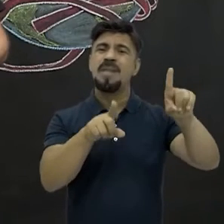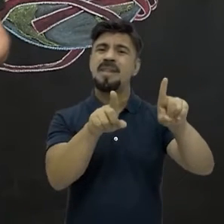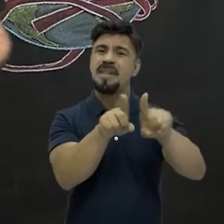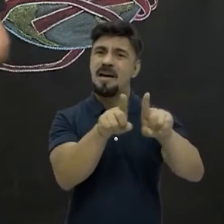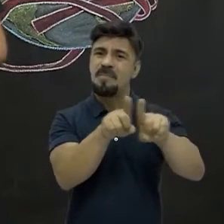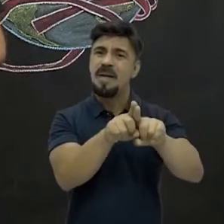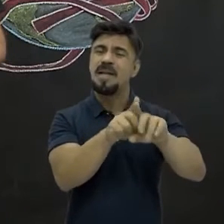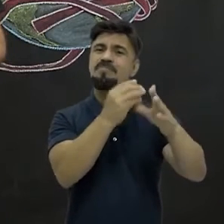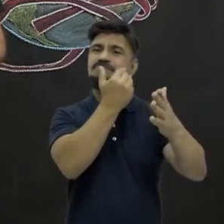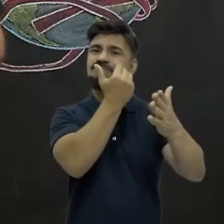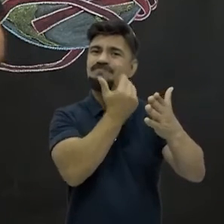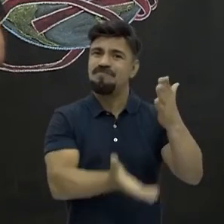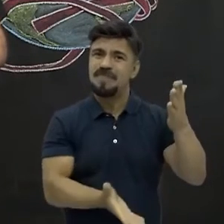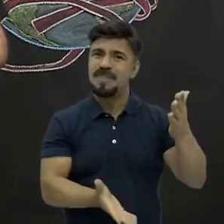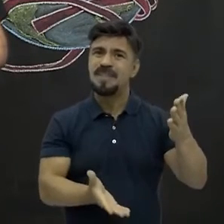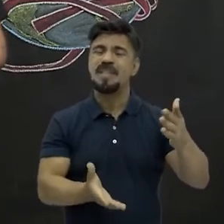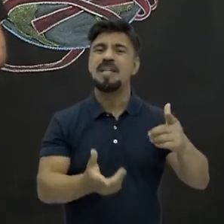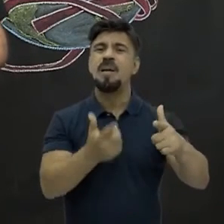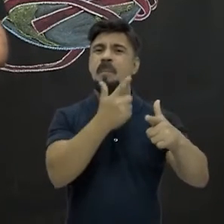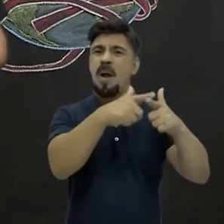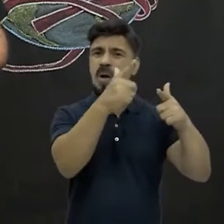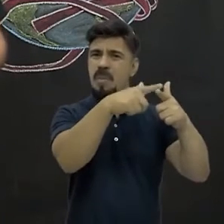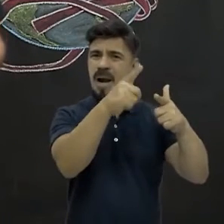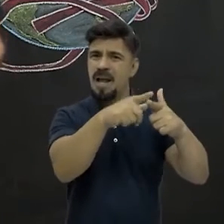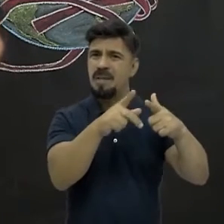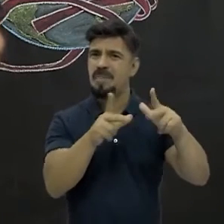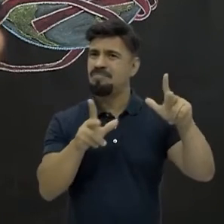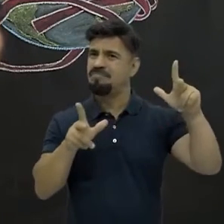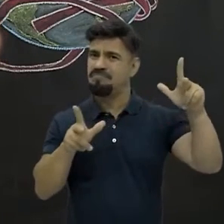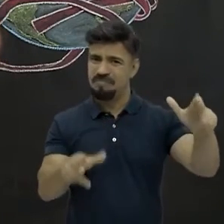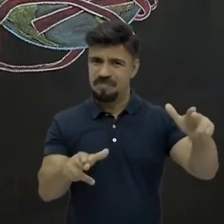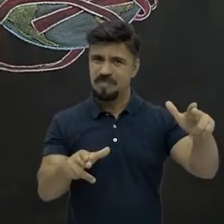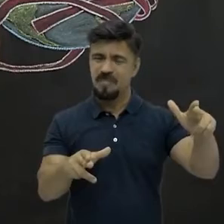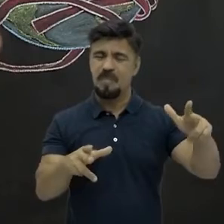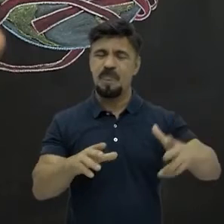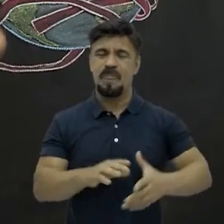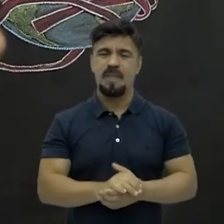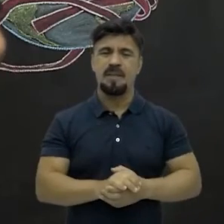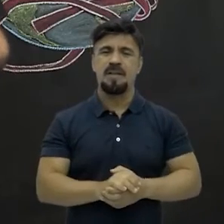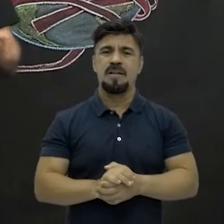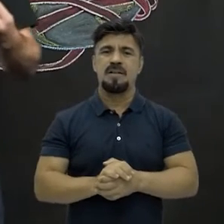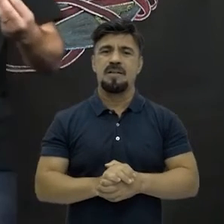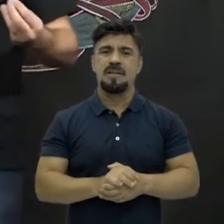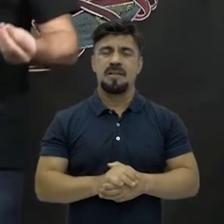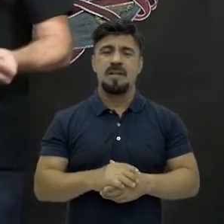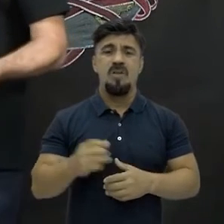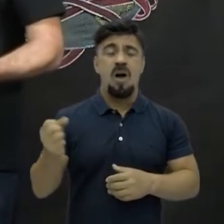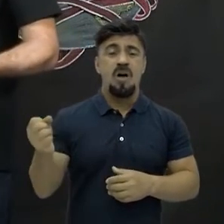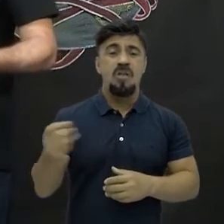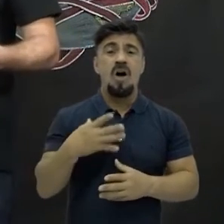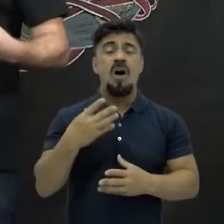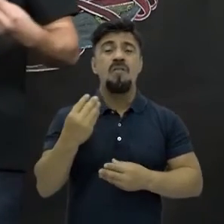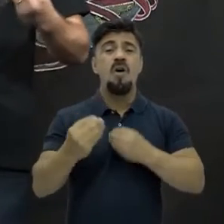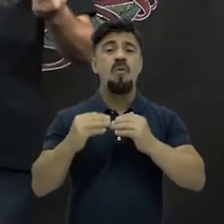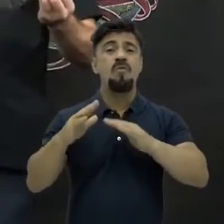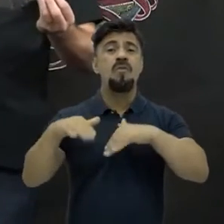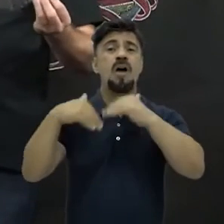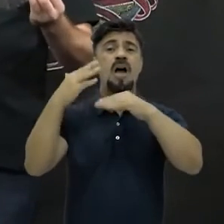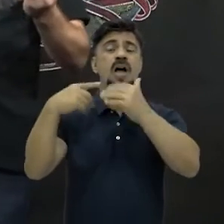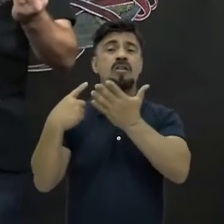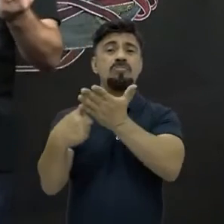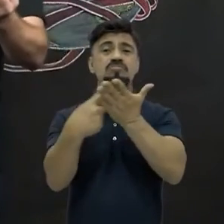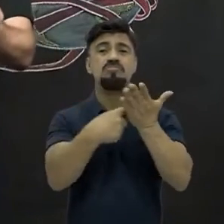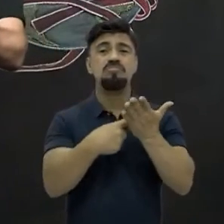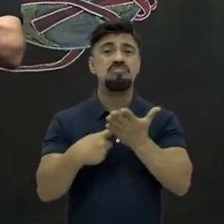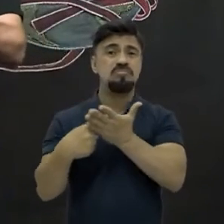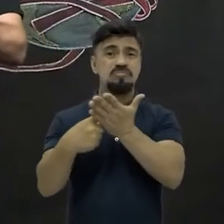América Latina acabaram entrando em crise juntos. E isso acabou gerando aí uma nova forma de desenvolvimento, um novo acordo